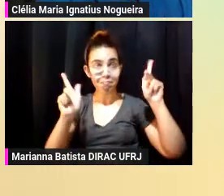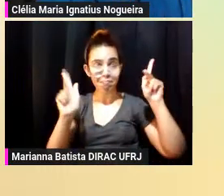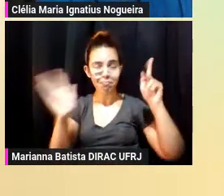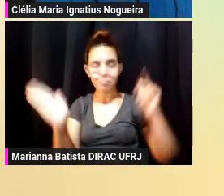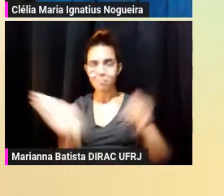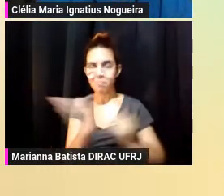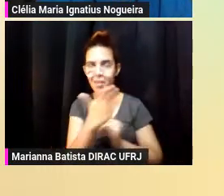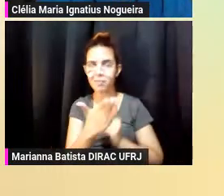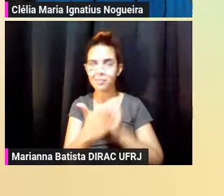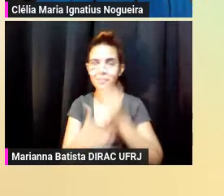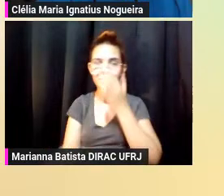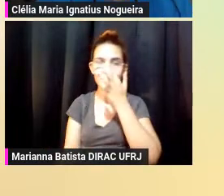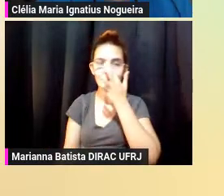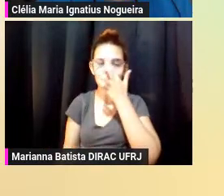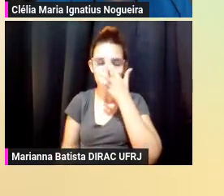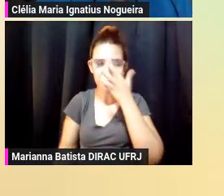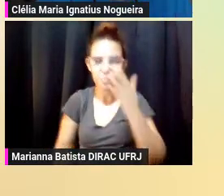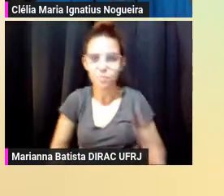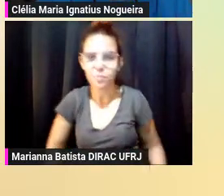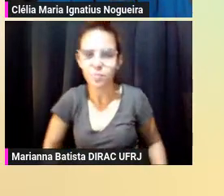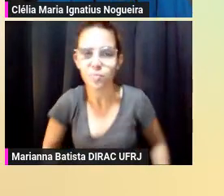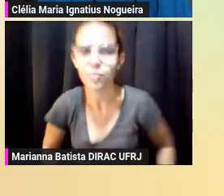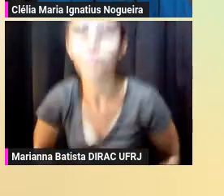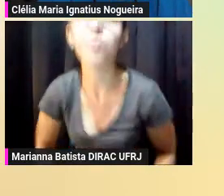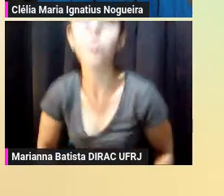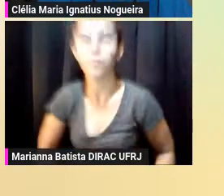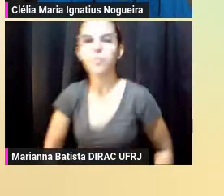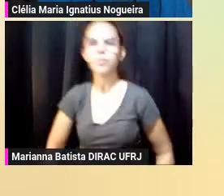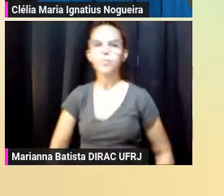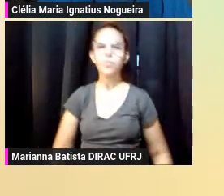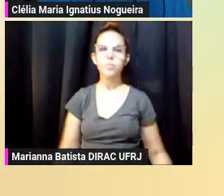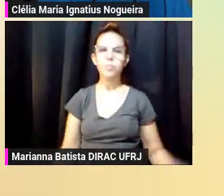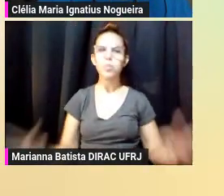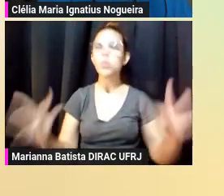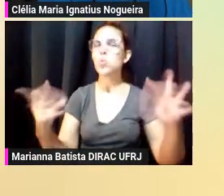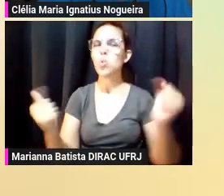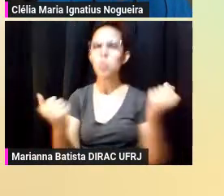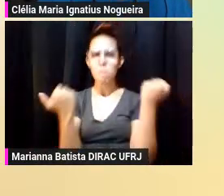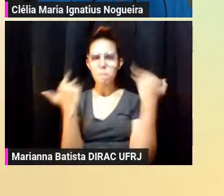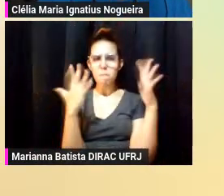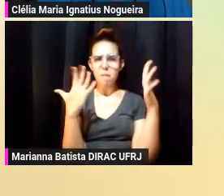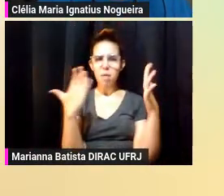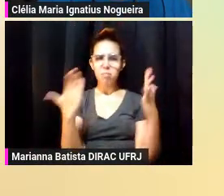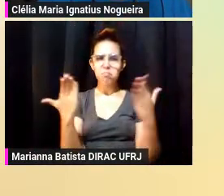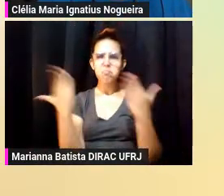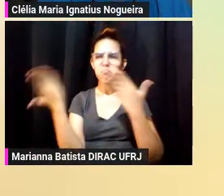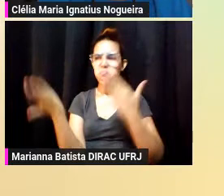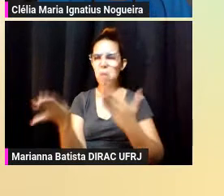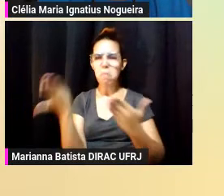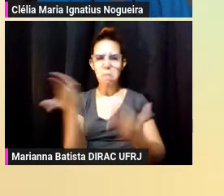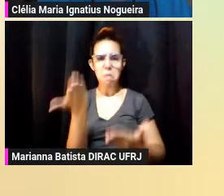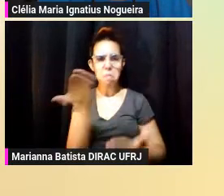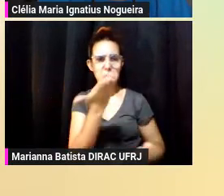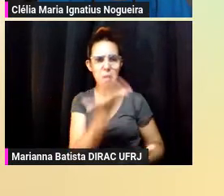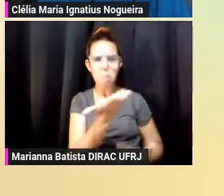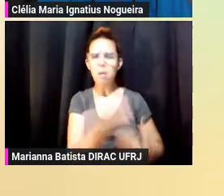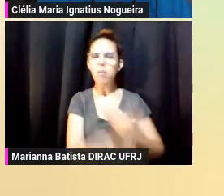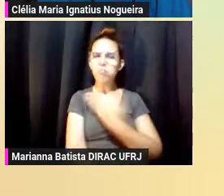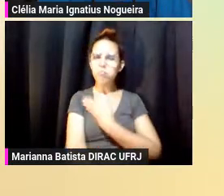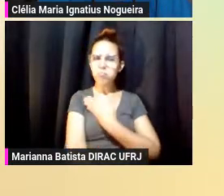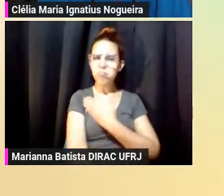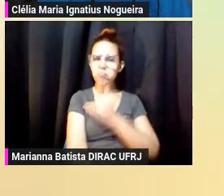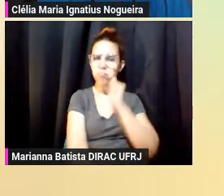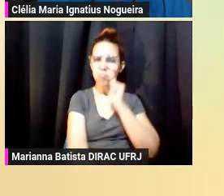Todo mundo elogiou os companheiros, e eu sempre digo que é muito fácil você ser uma mulher de sucesso, é fácil,